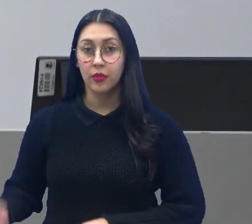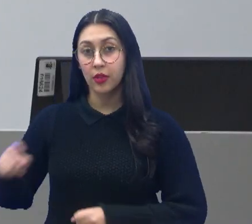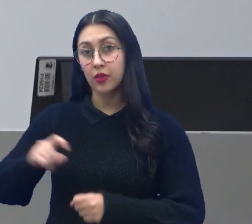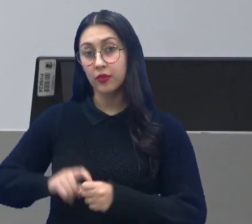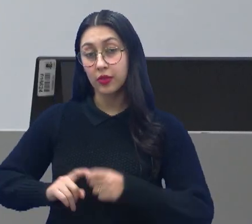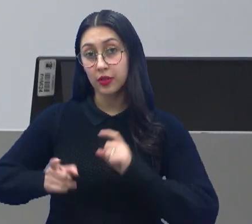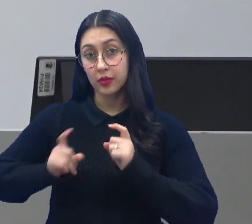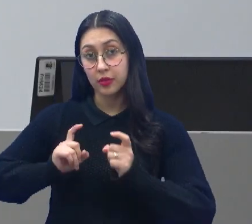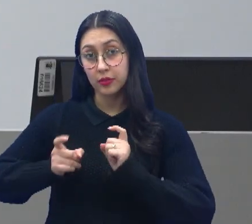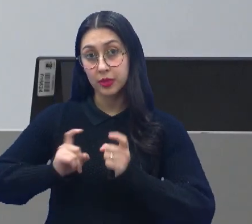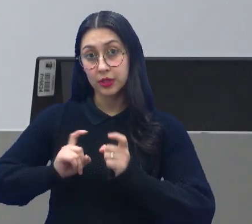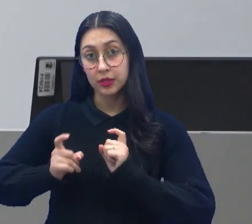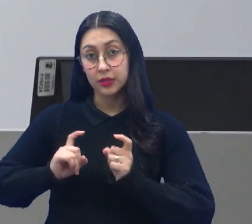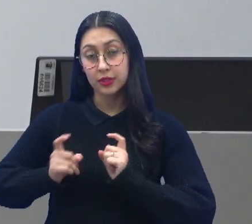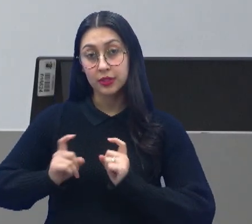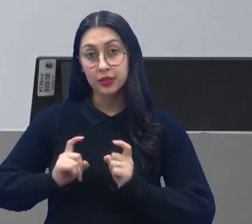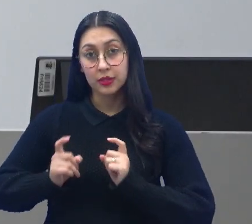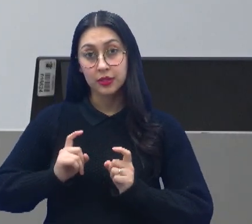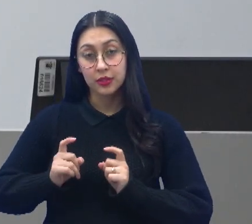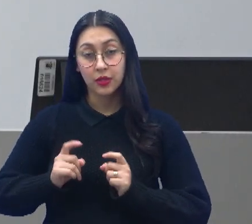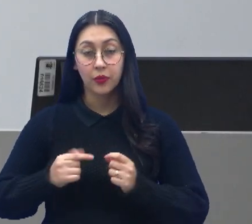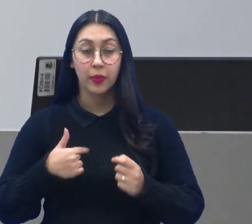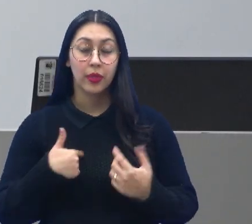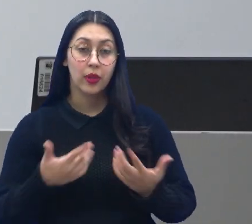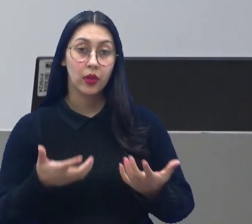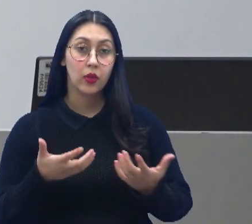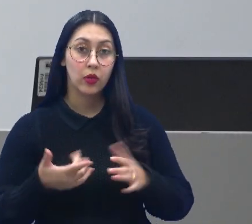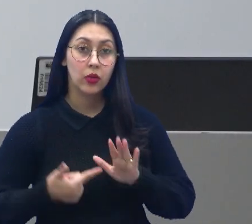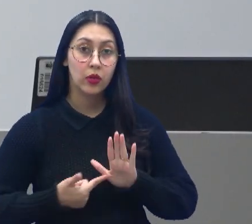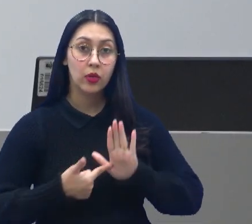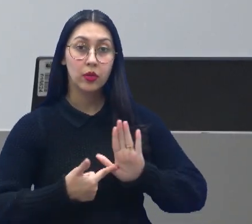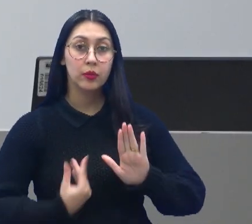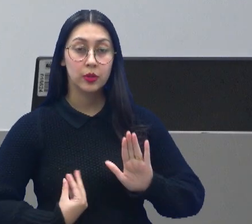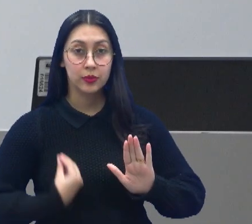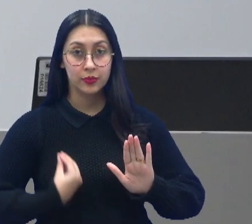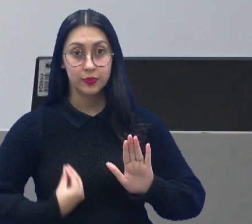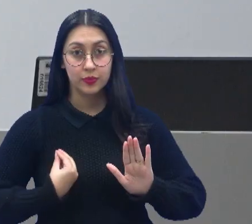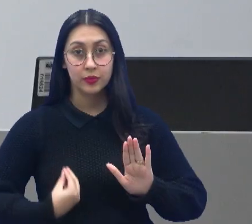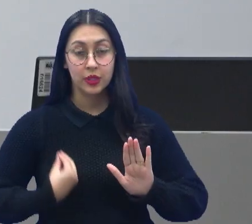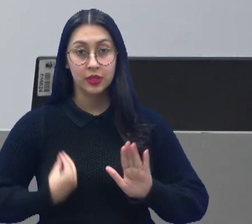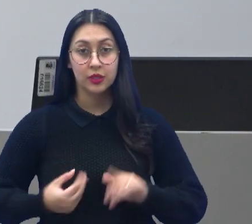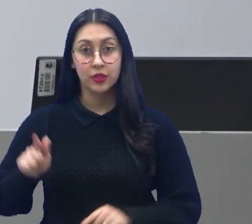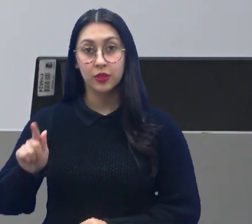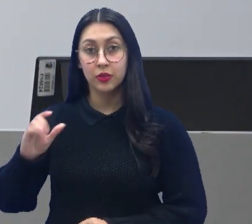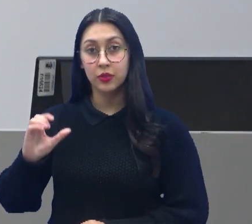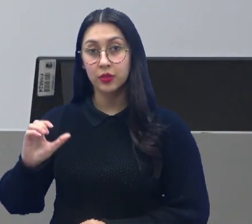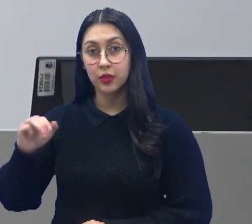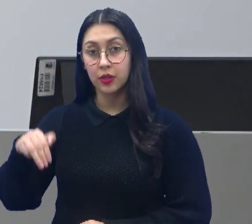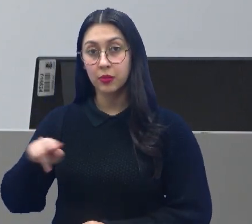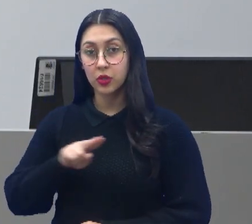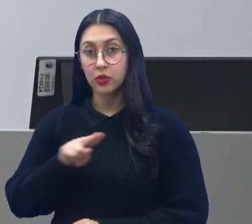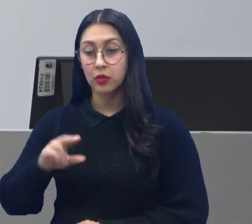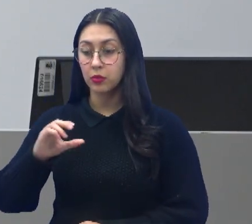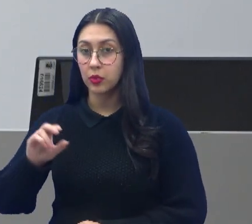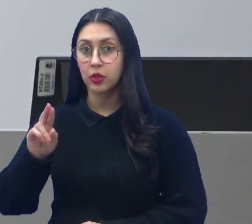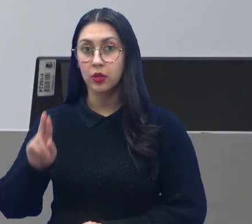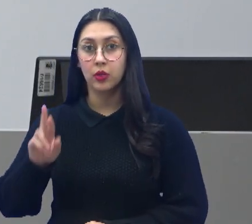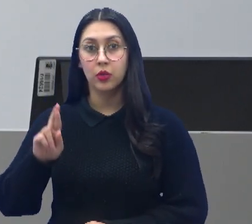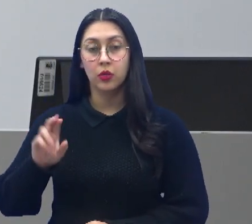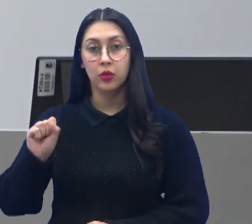Reaberta a presente sessão, quero registrar a presença aqui do GCM Cursino, o GCM